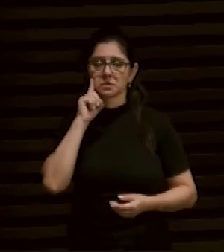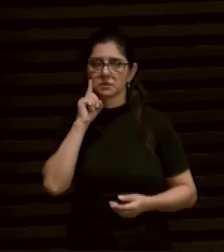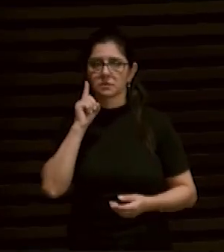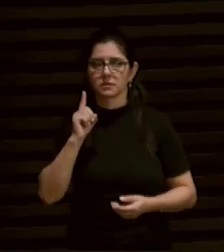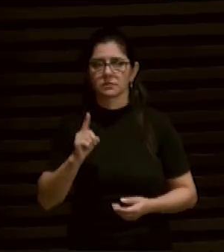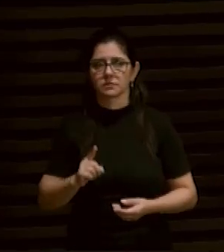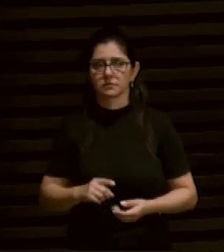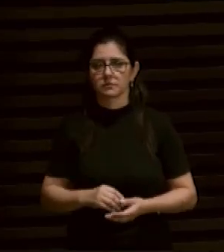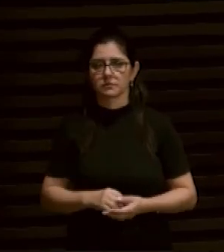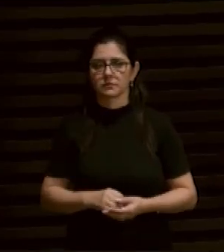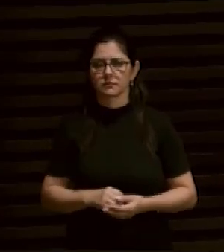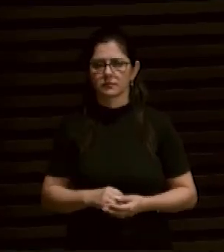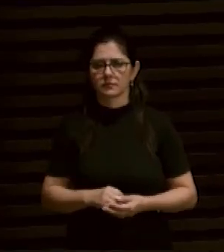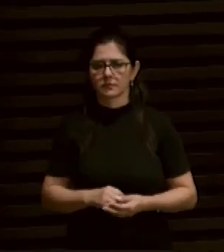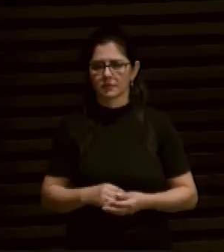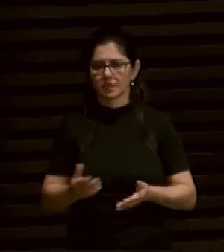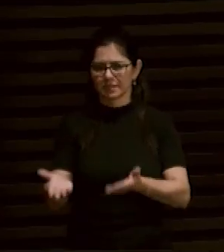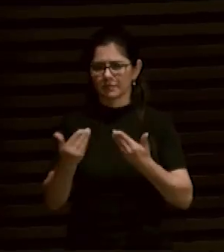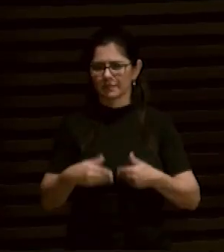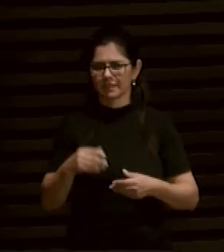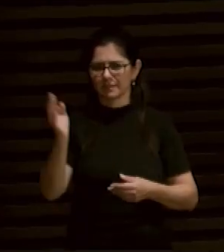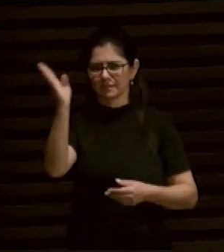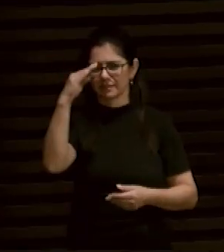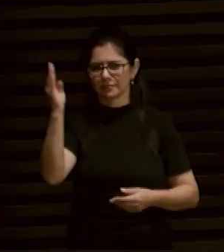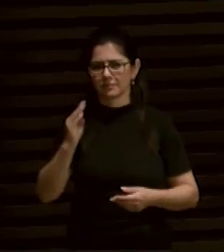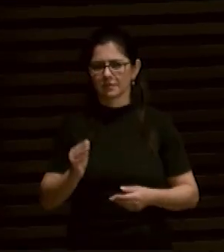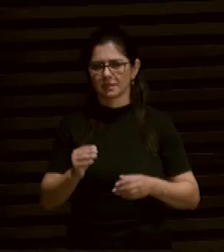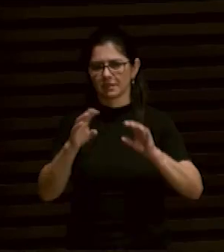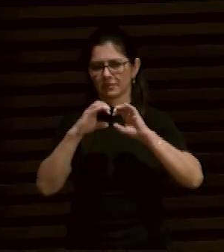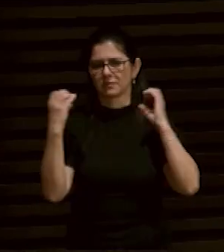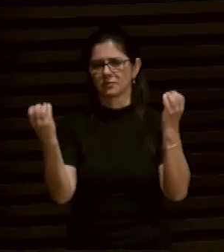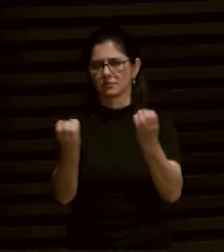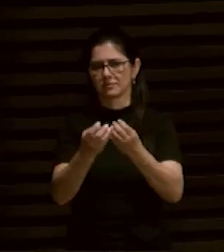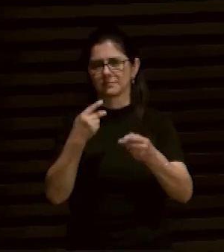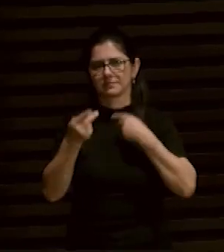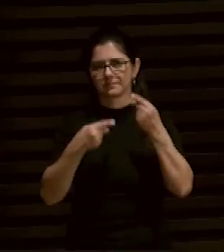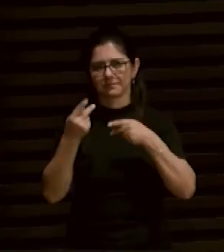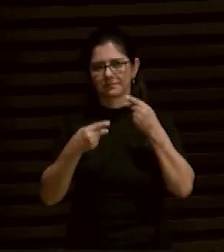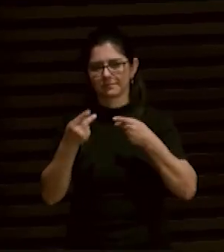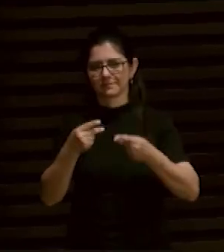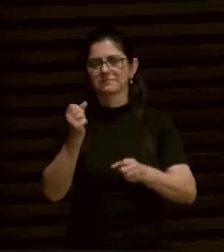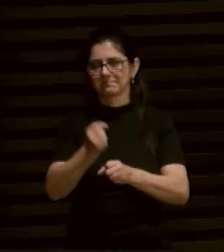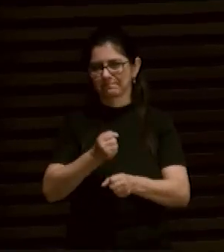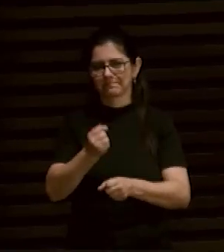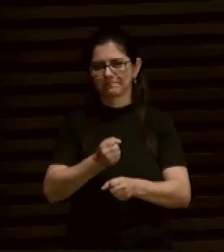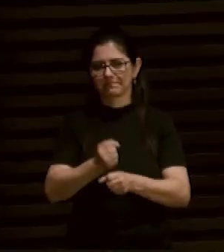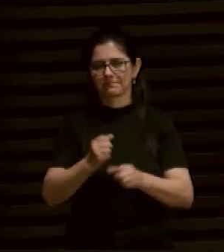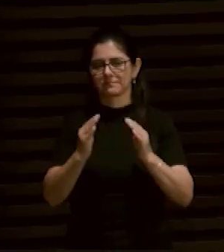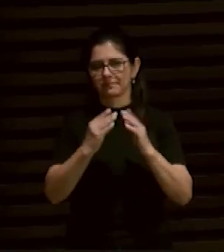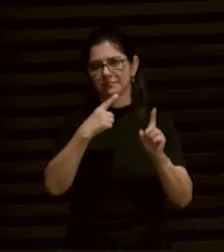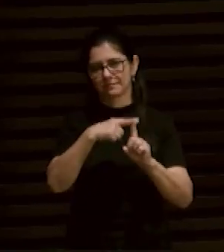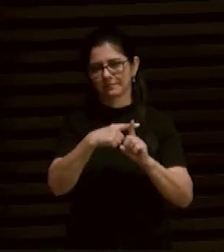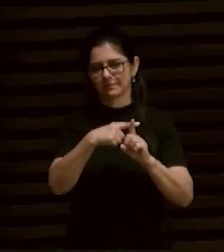aqui para o Brasil, chamada City to City, que é uma conferência que fala sobre plantação de igreja. E essa conferência, meus irmãos, eles levam diversos